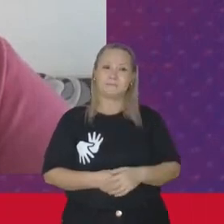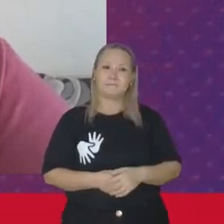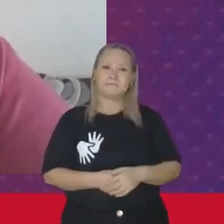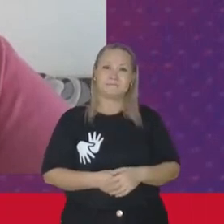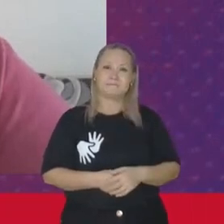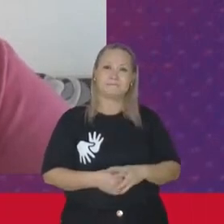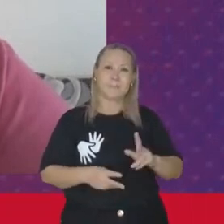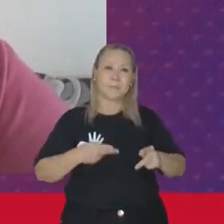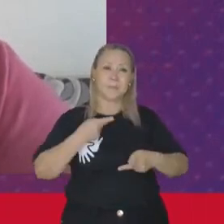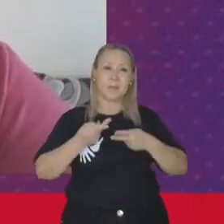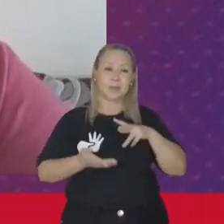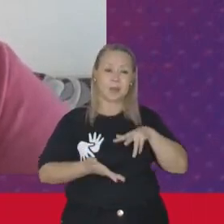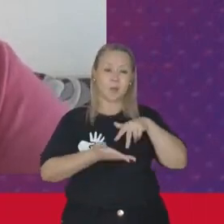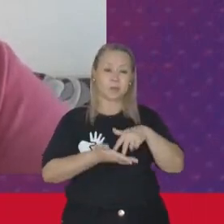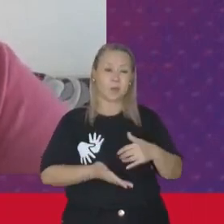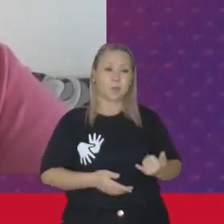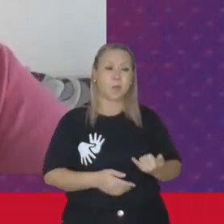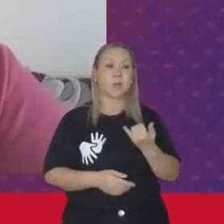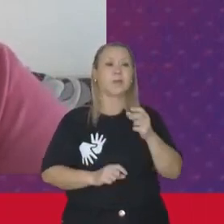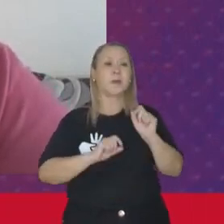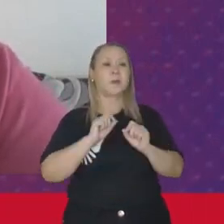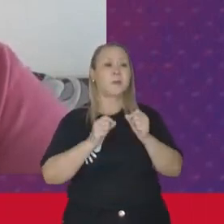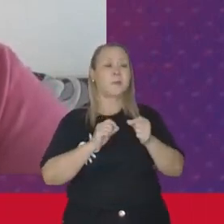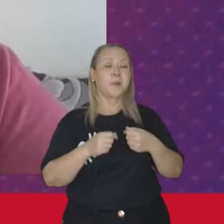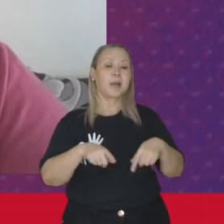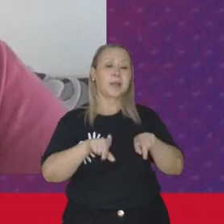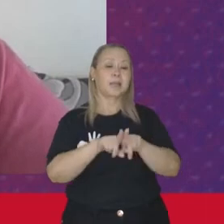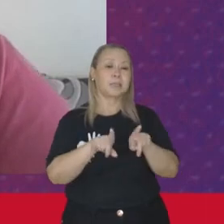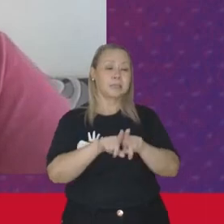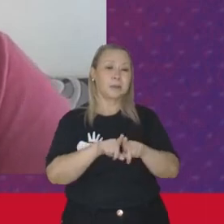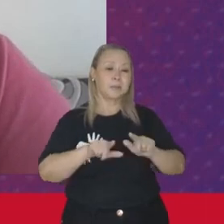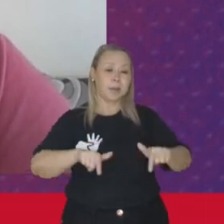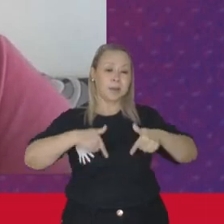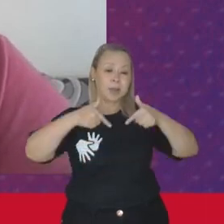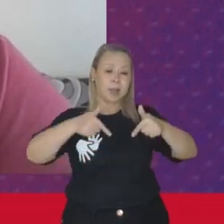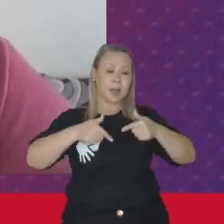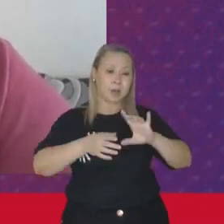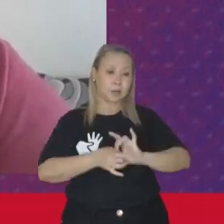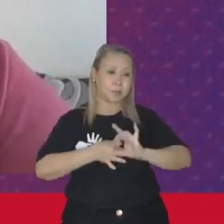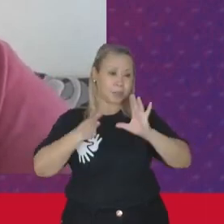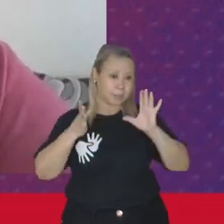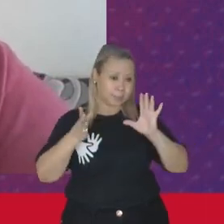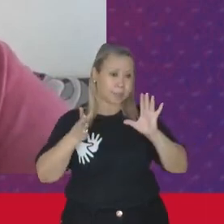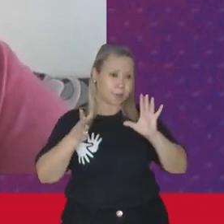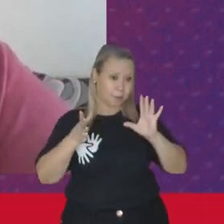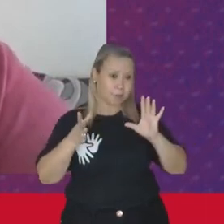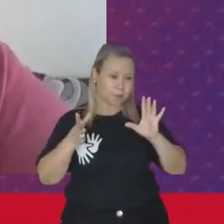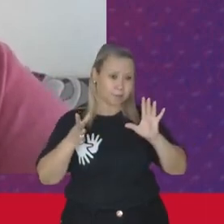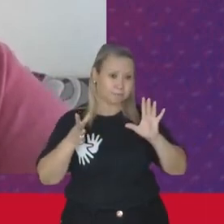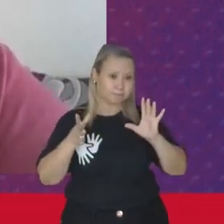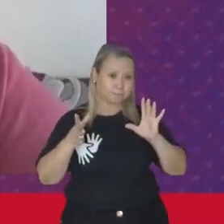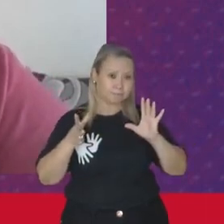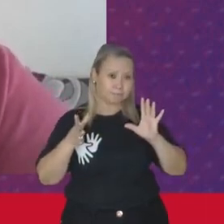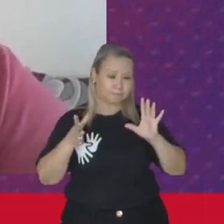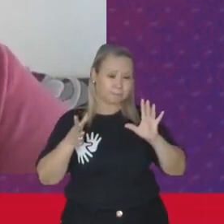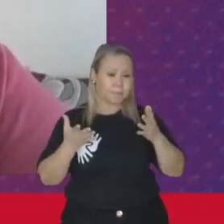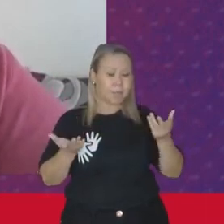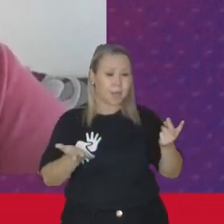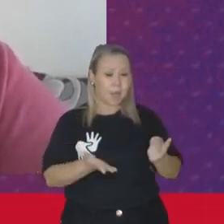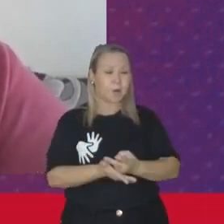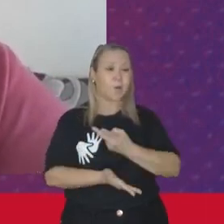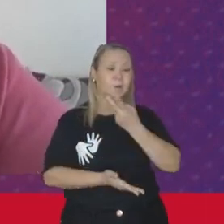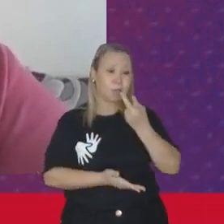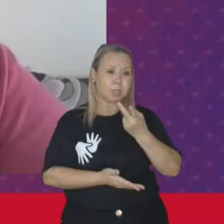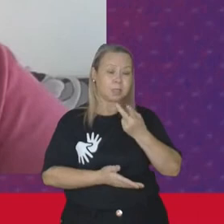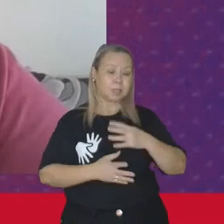digamos, uma condição importante para que, inclusive, a luta emancipatória se dê com